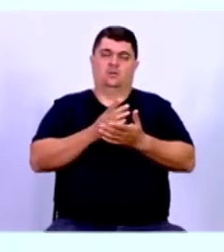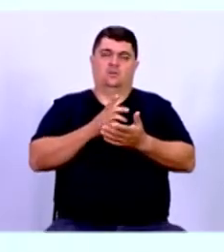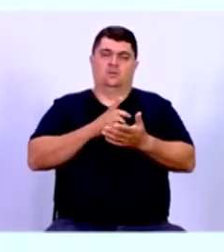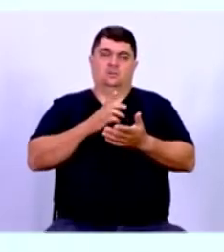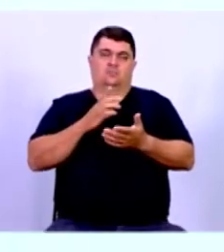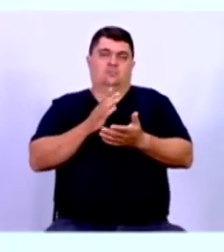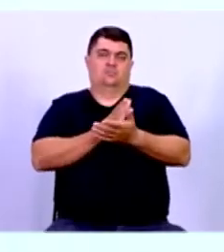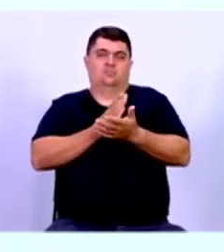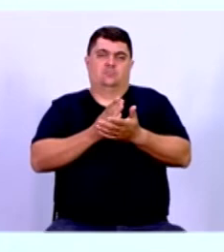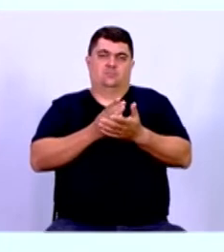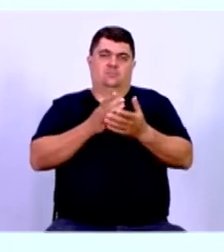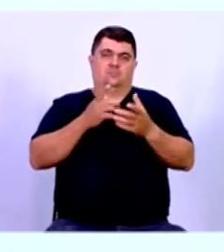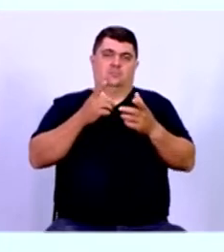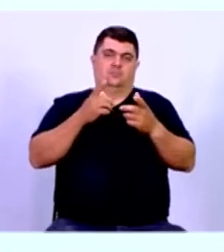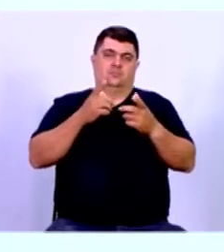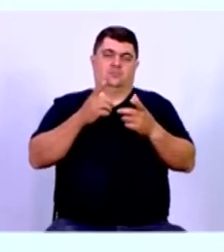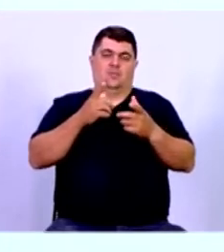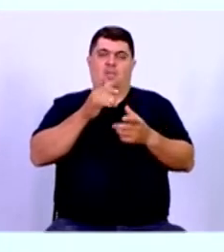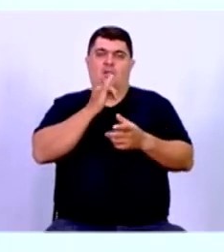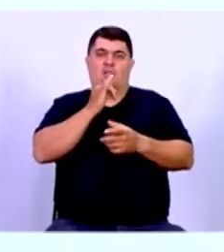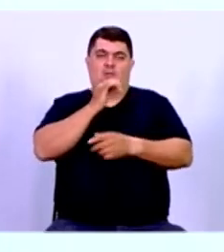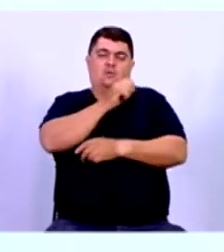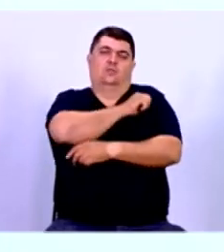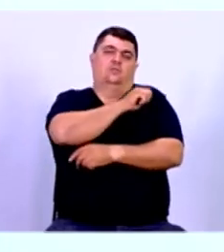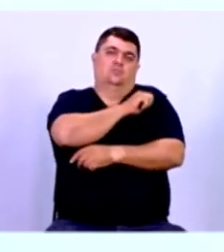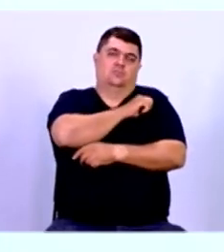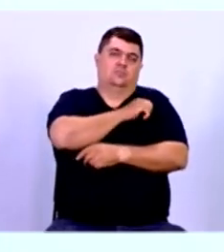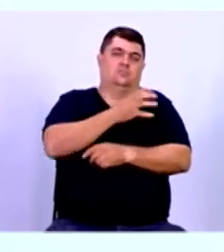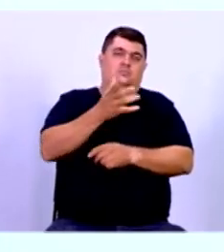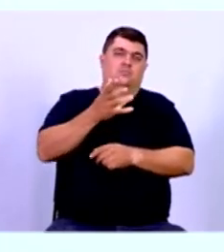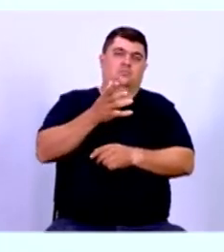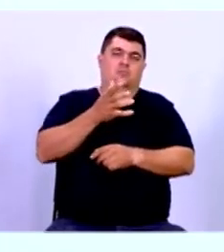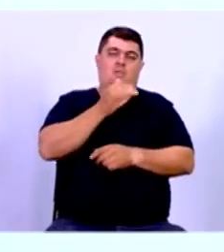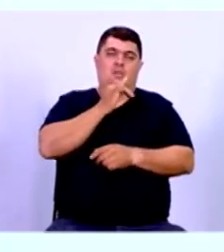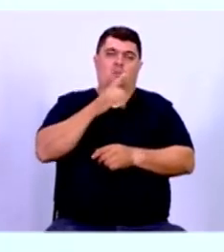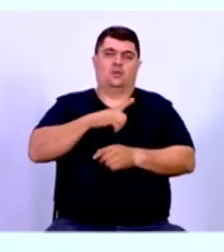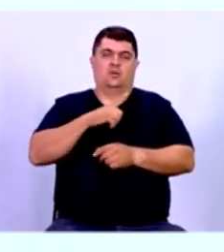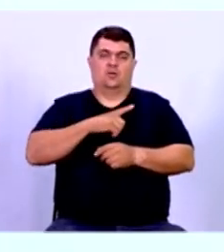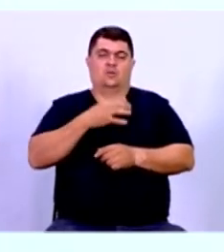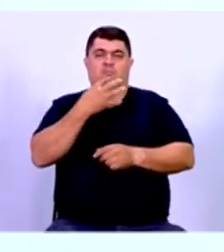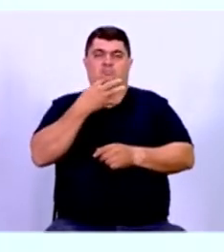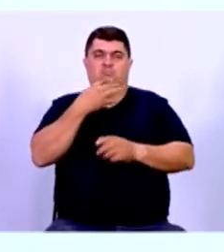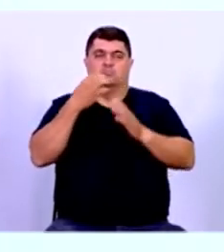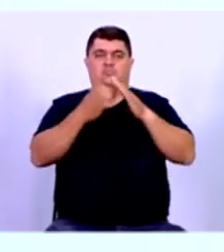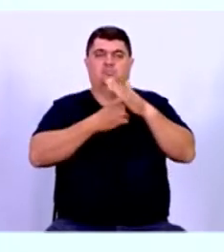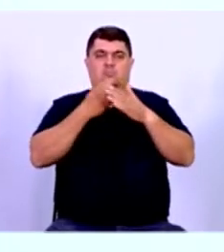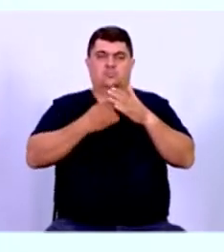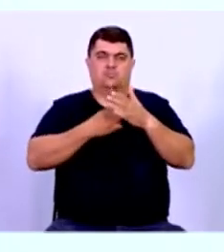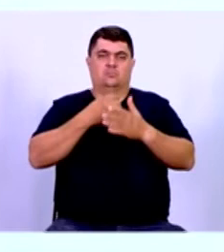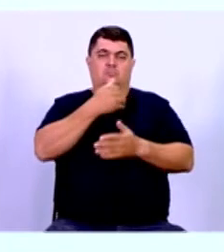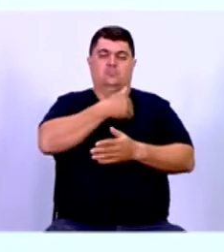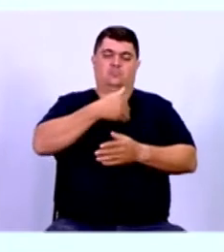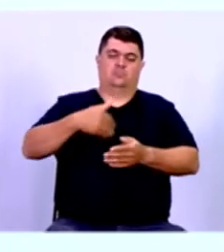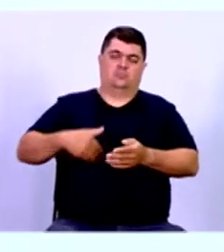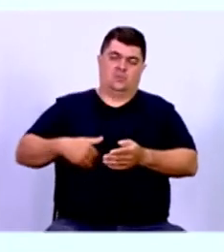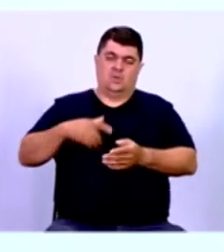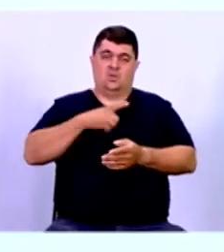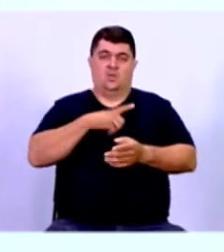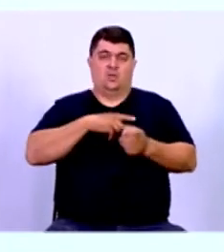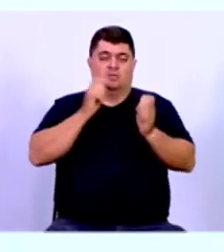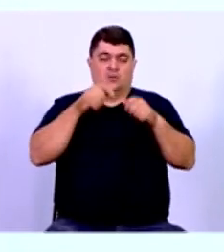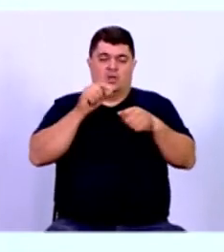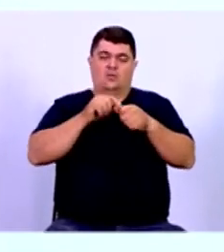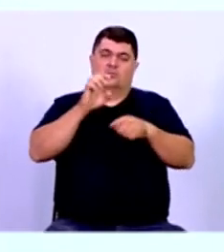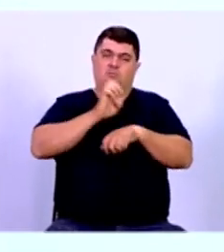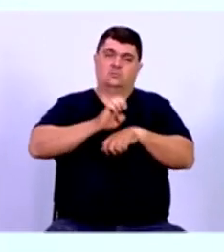estágio, porque se você é aluno acadêmico, você tem uma empresa, você conhece um órgão que tem a possibilidade de você